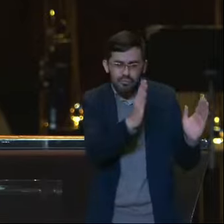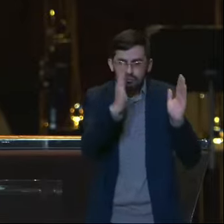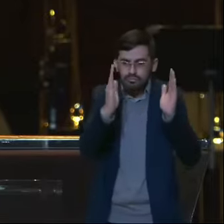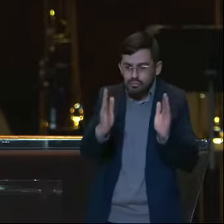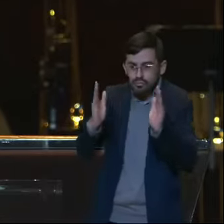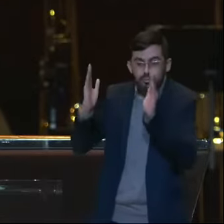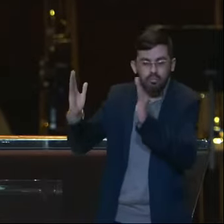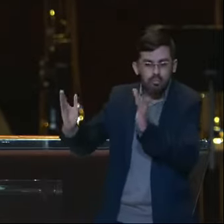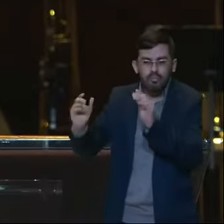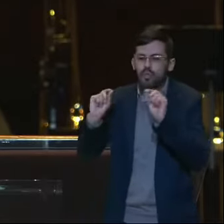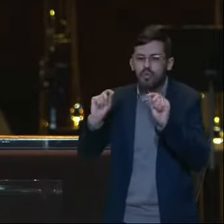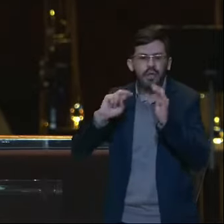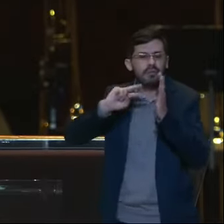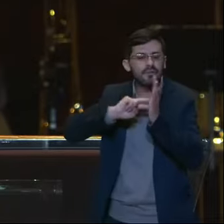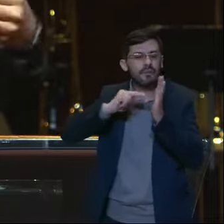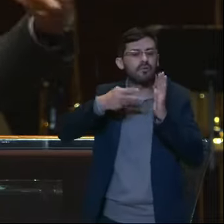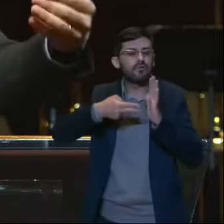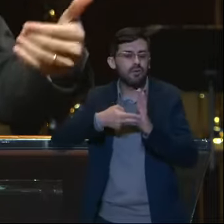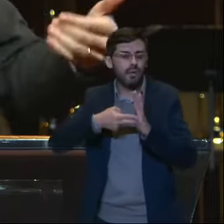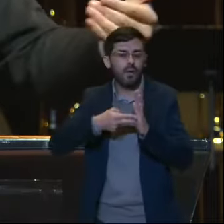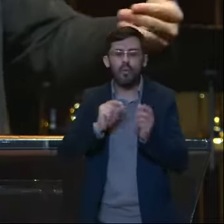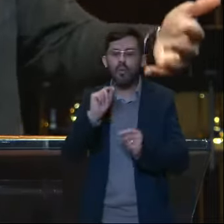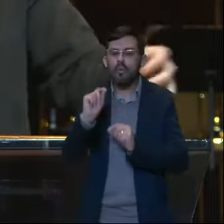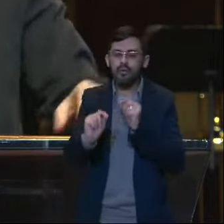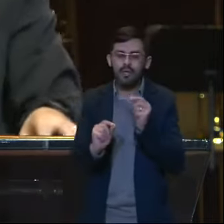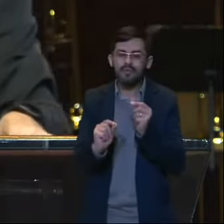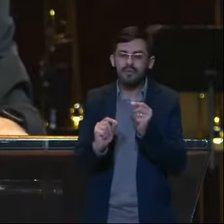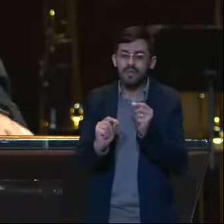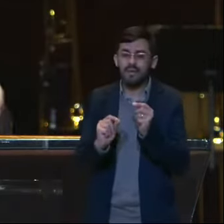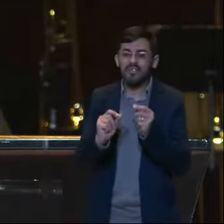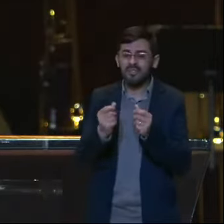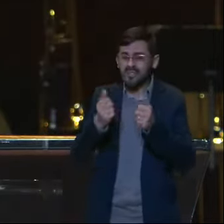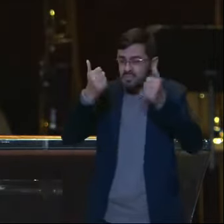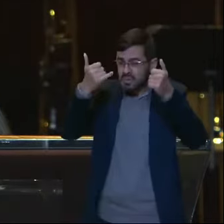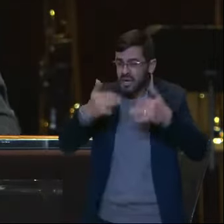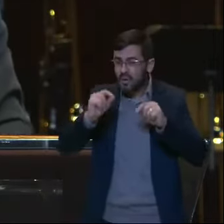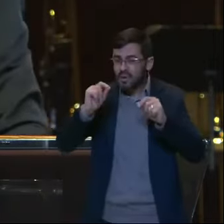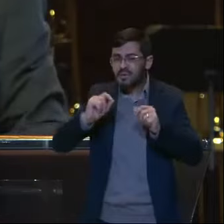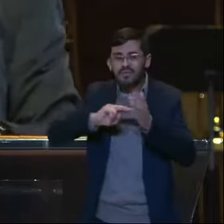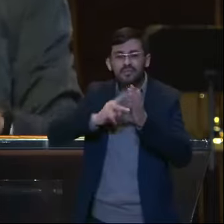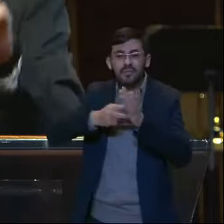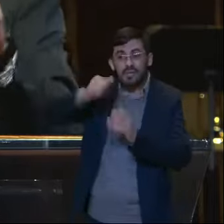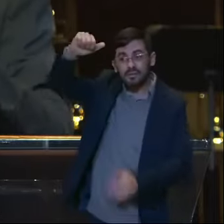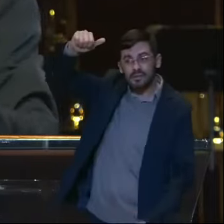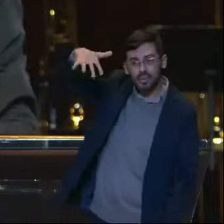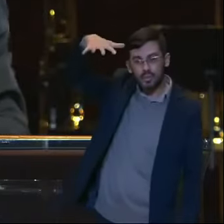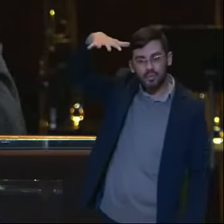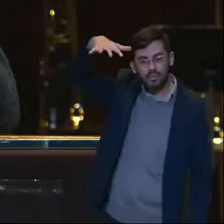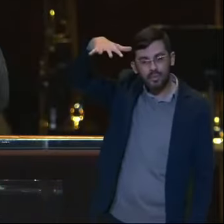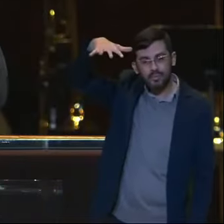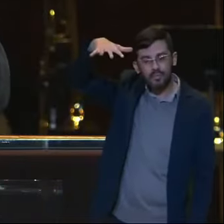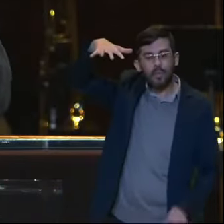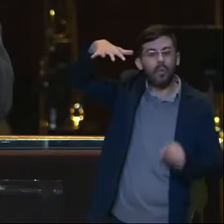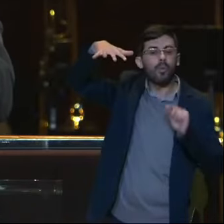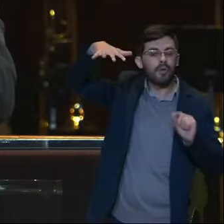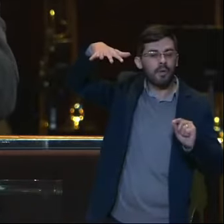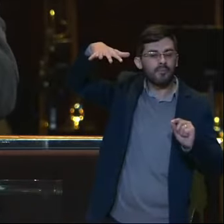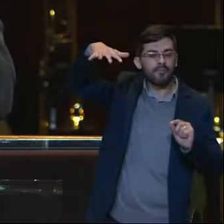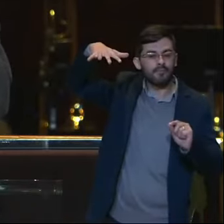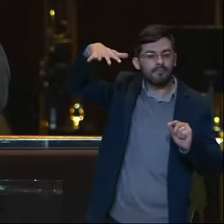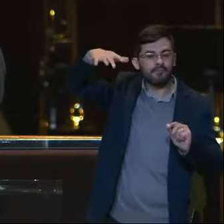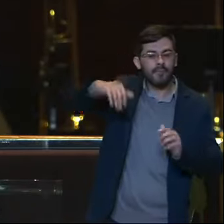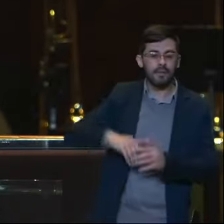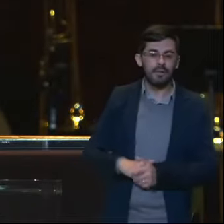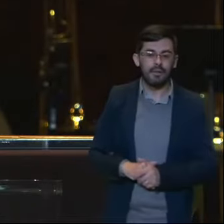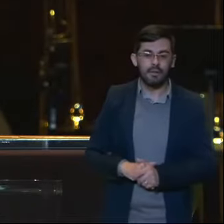dizer o que significa, o que ele quer dizer por ser luz. E Jesus ele fala assim, nas 3 sessões: não